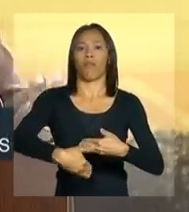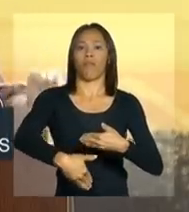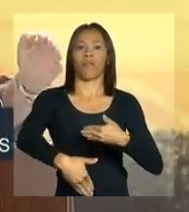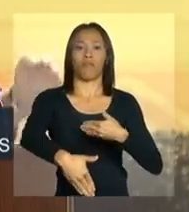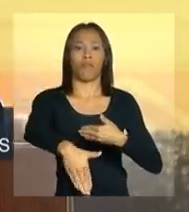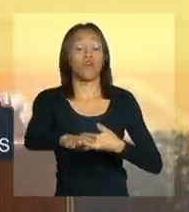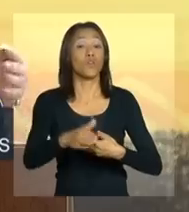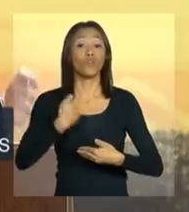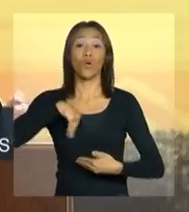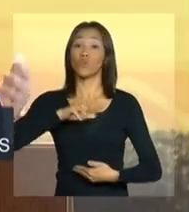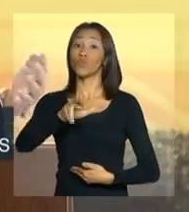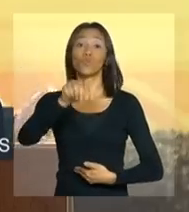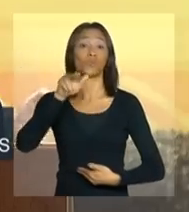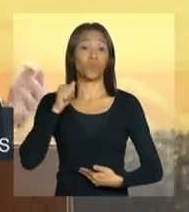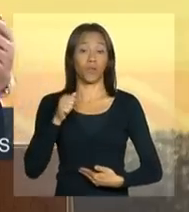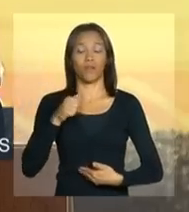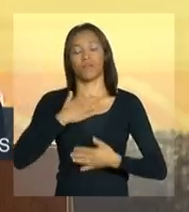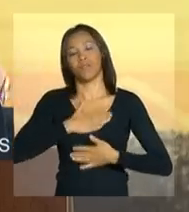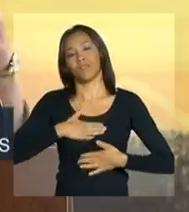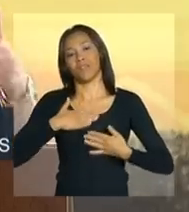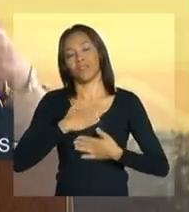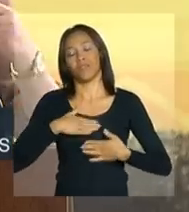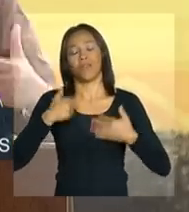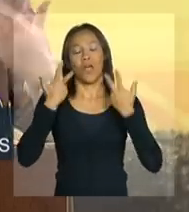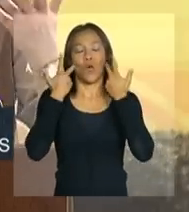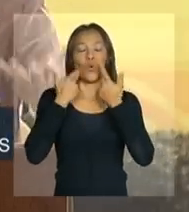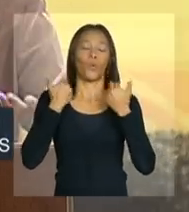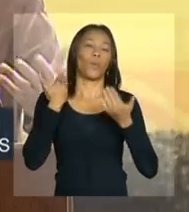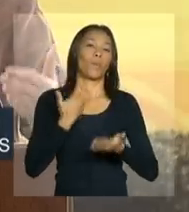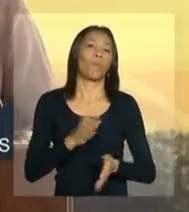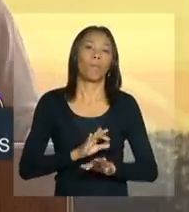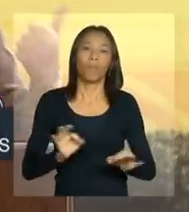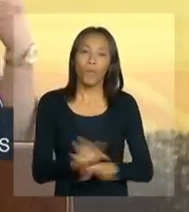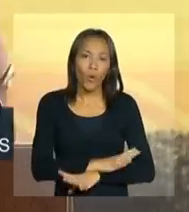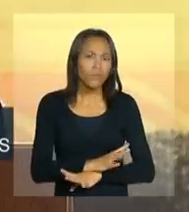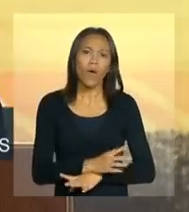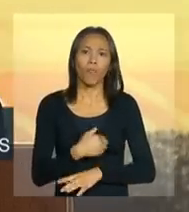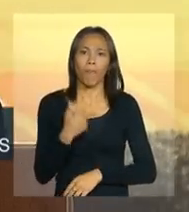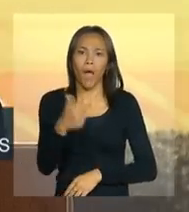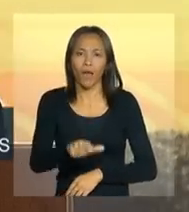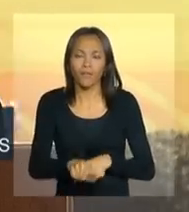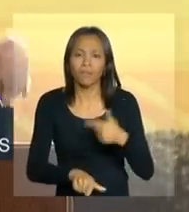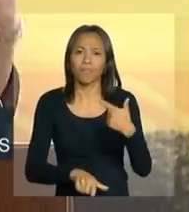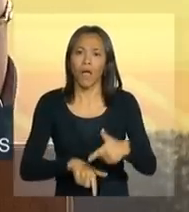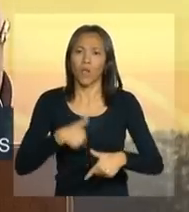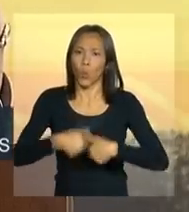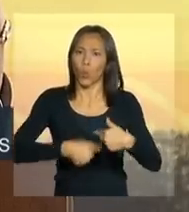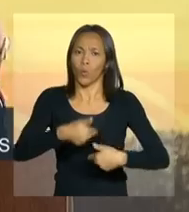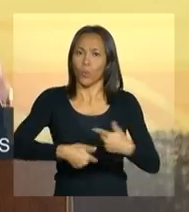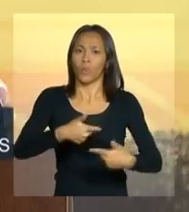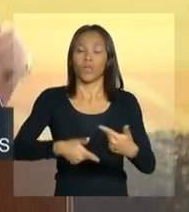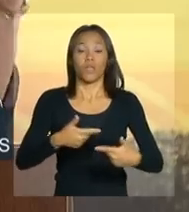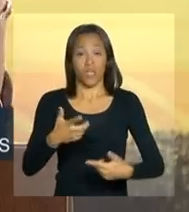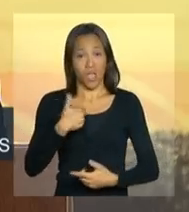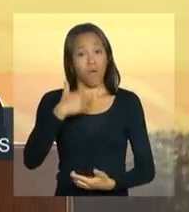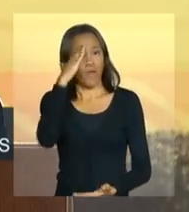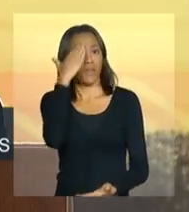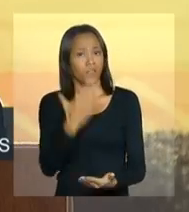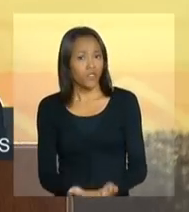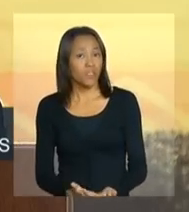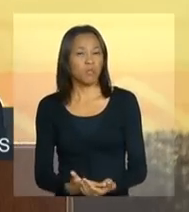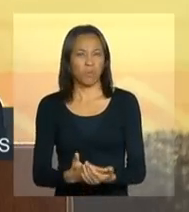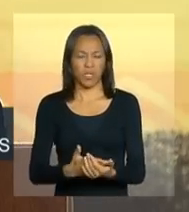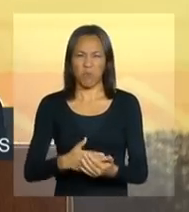nós nunca devemos estar satisfeitos nós devemos querer mais eu acredito que uma das grandes